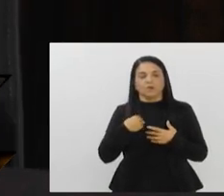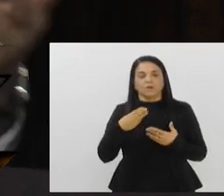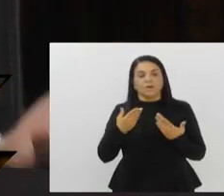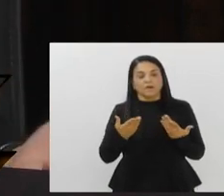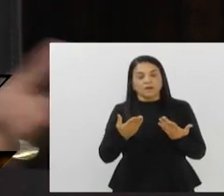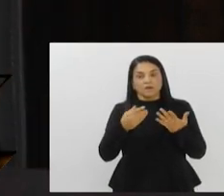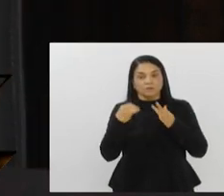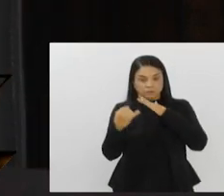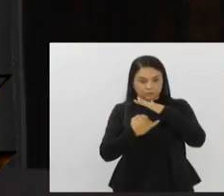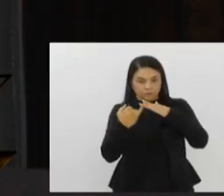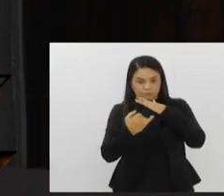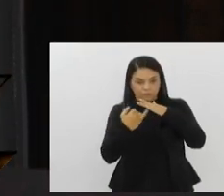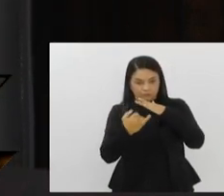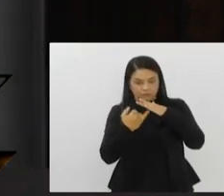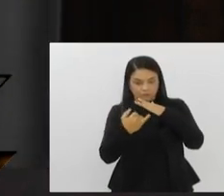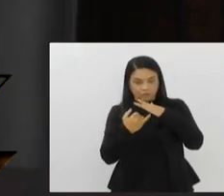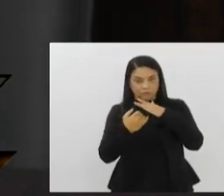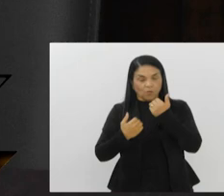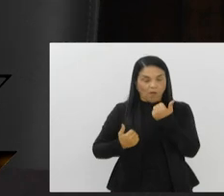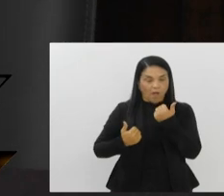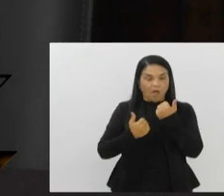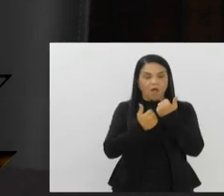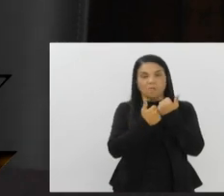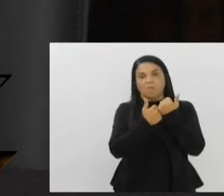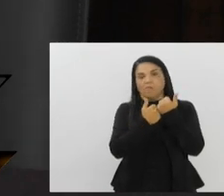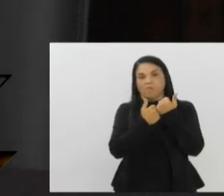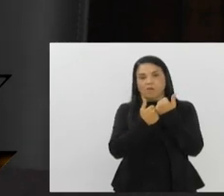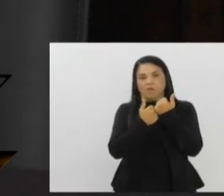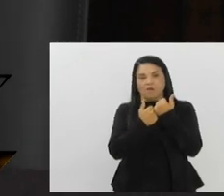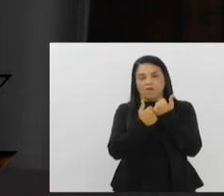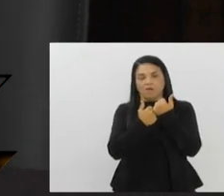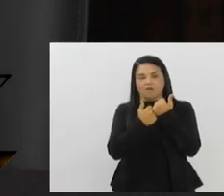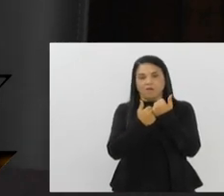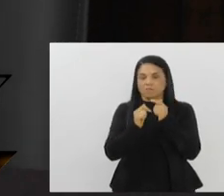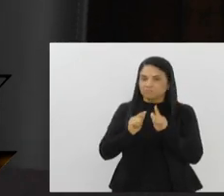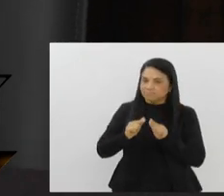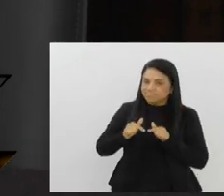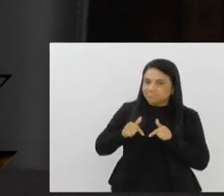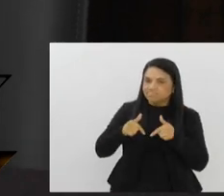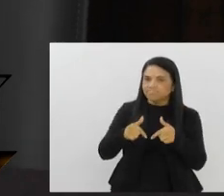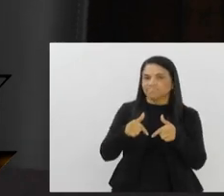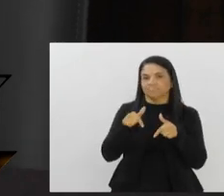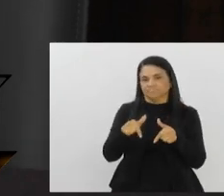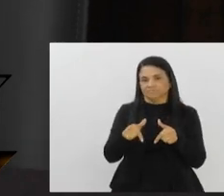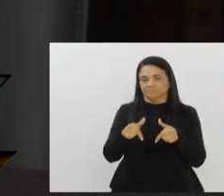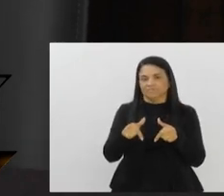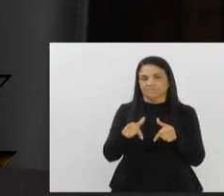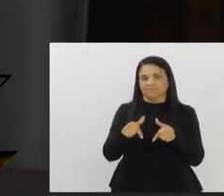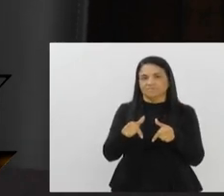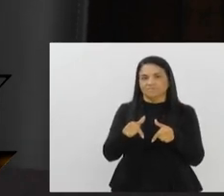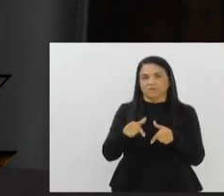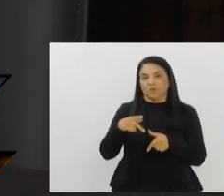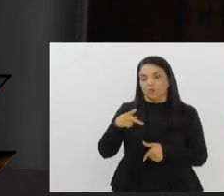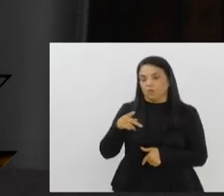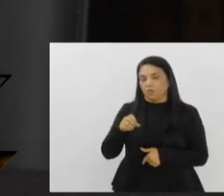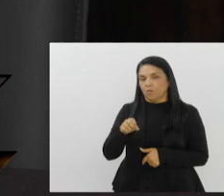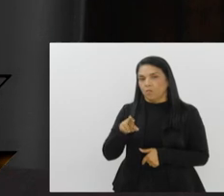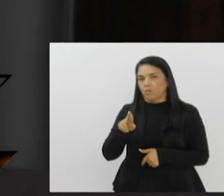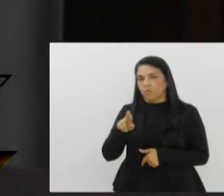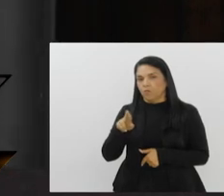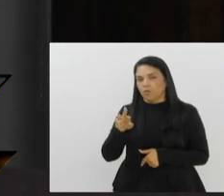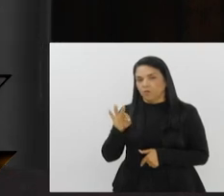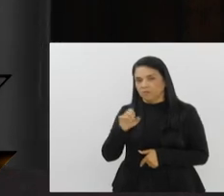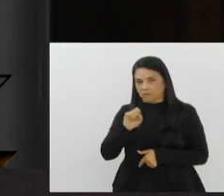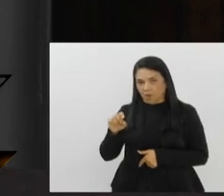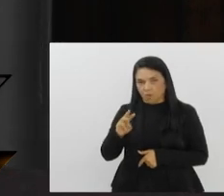privilégio de apoiar eh a a iniciativa Portal que foi devidamente homenageado também pelo